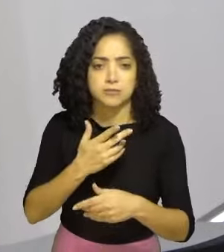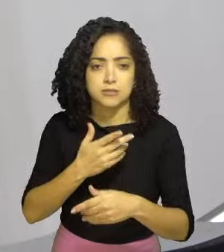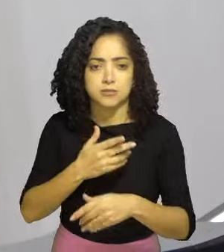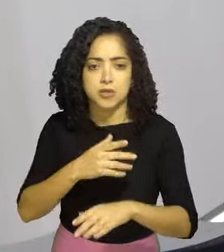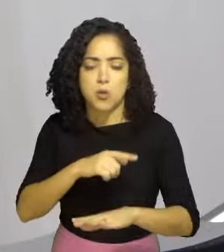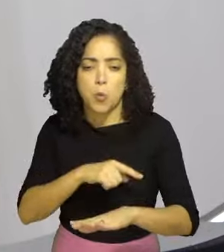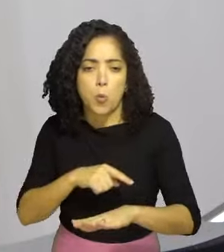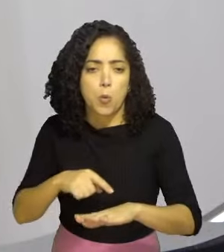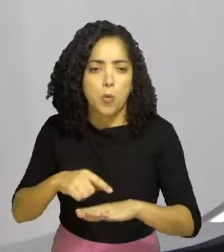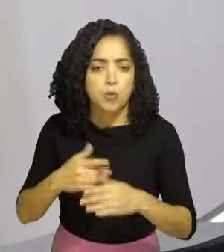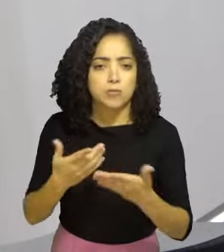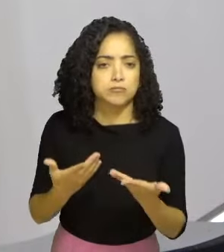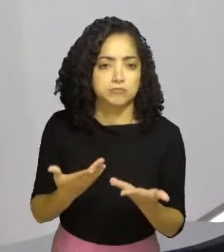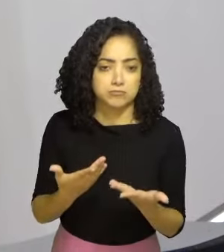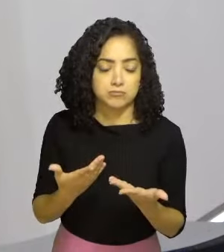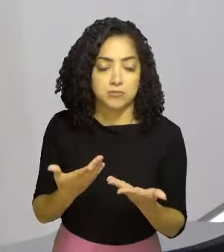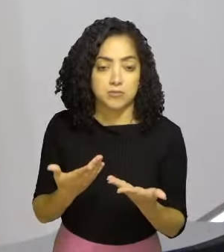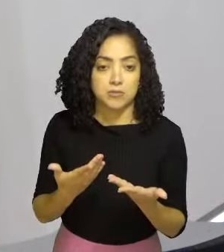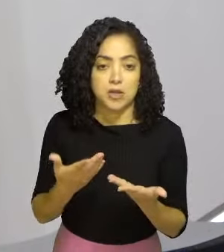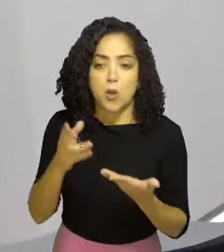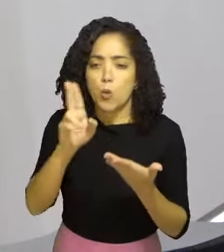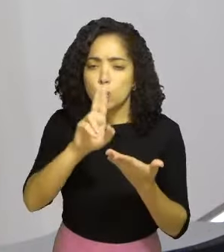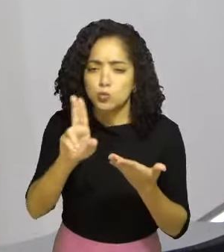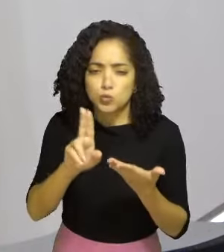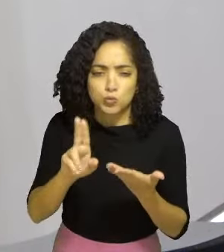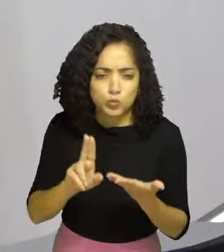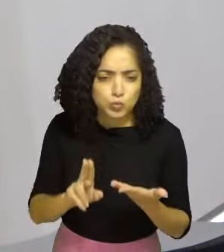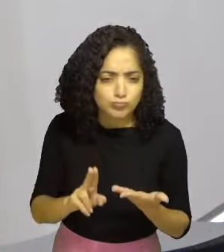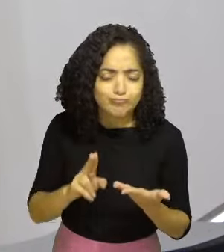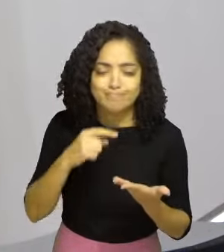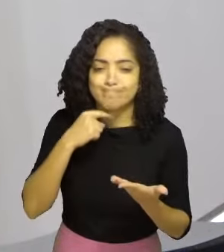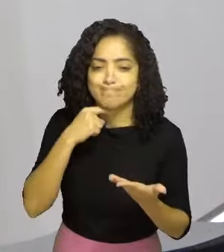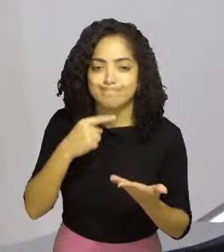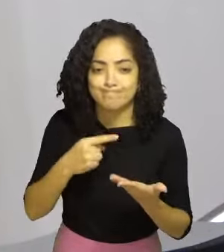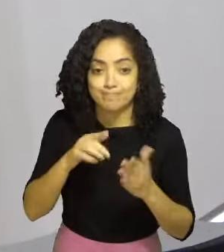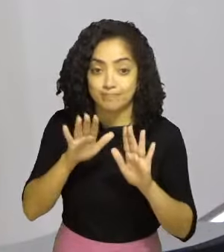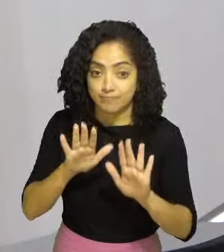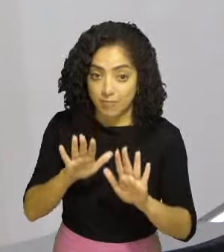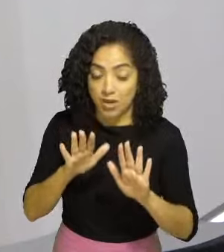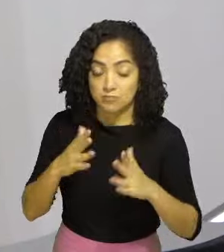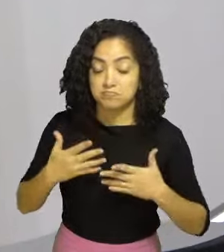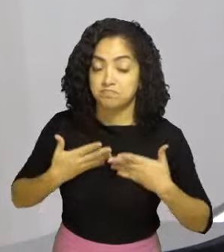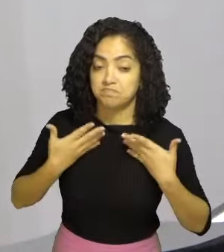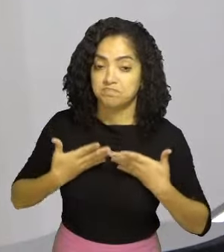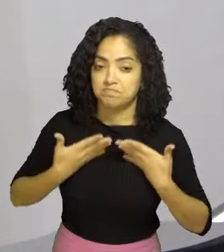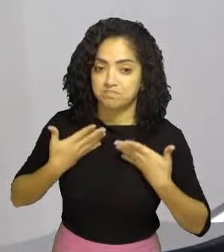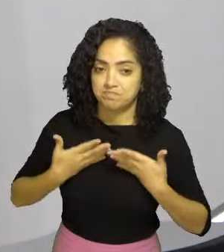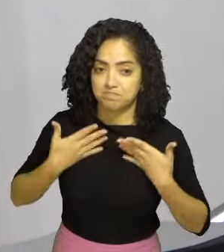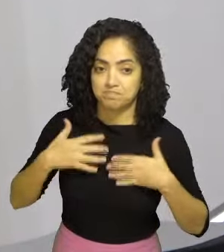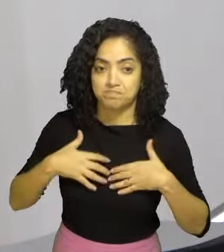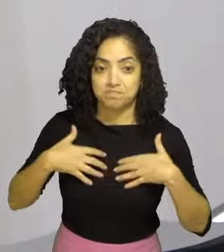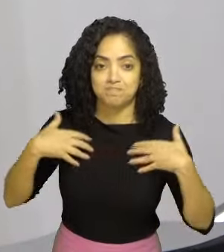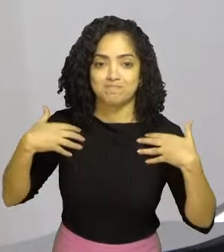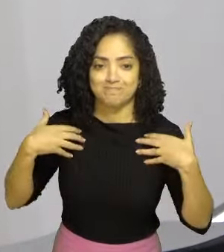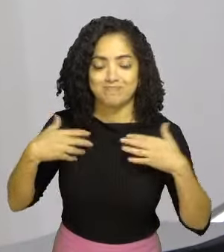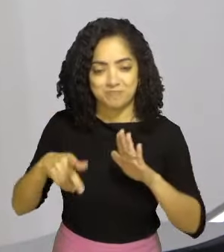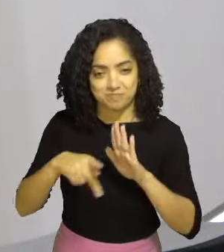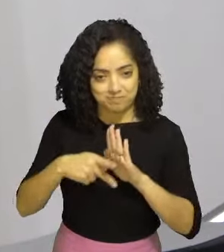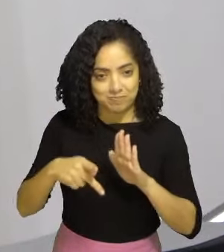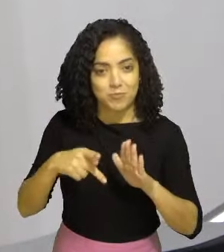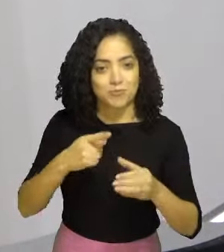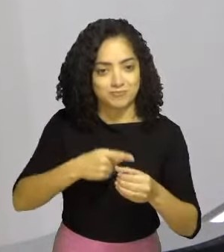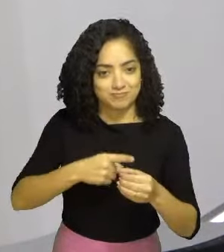Eu não vou poder nominar todas, mas fico muito orgulhosa, como joinvilense que sou, de ver as